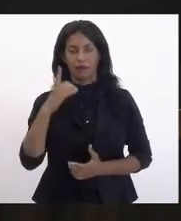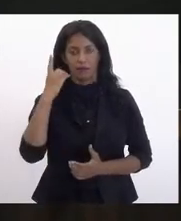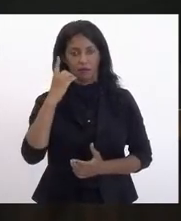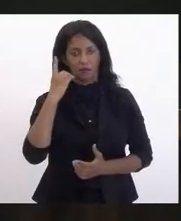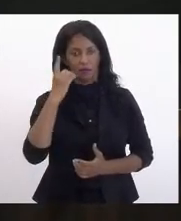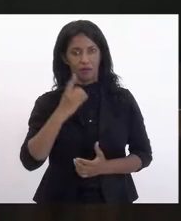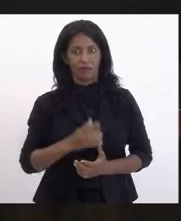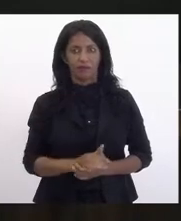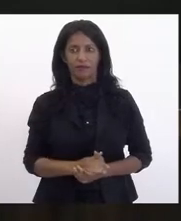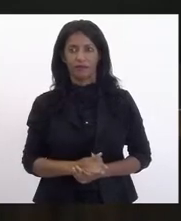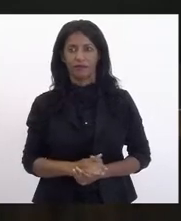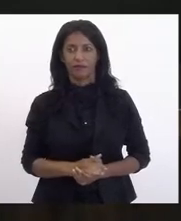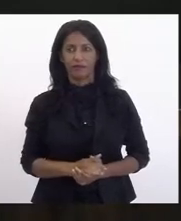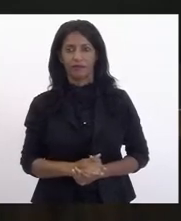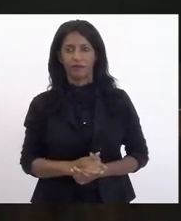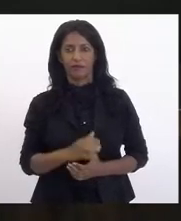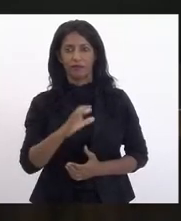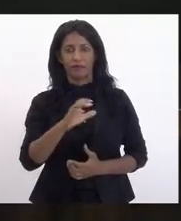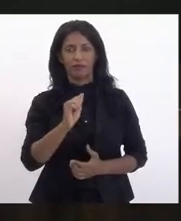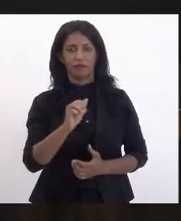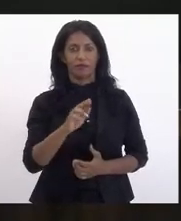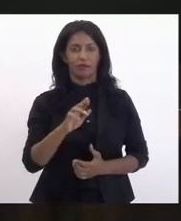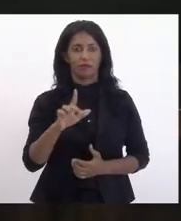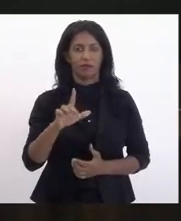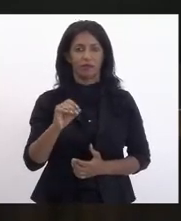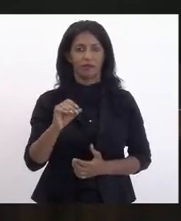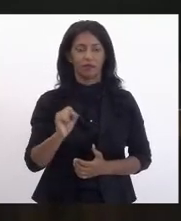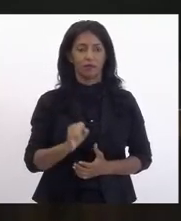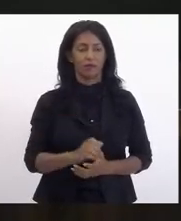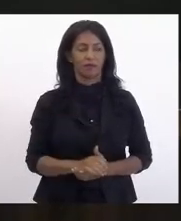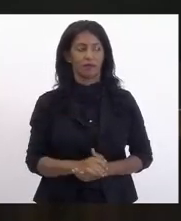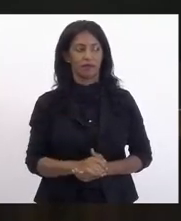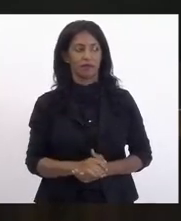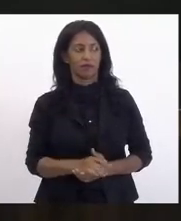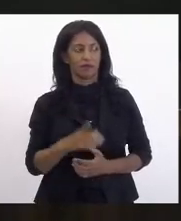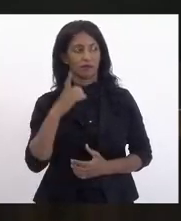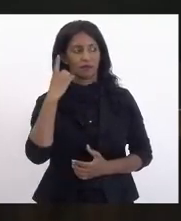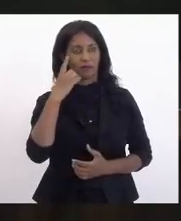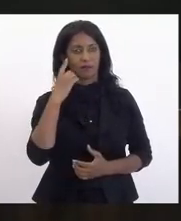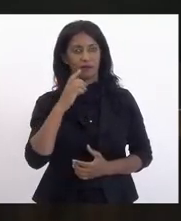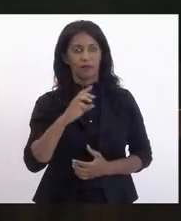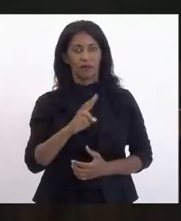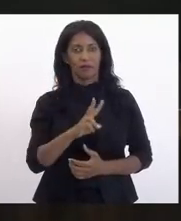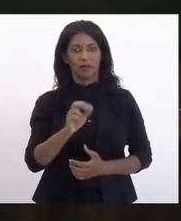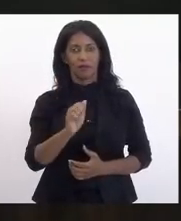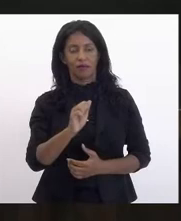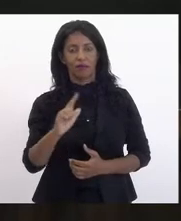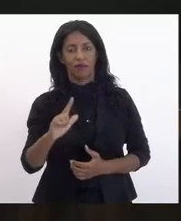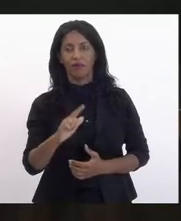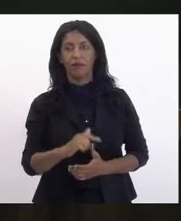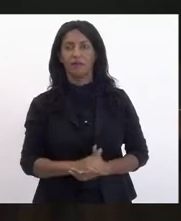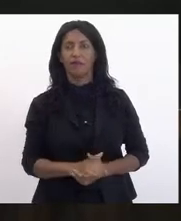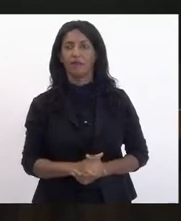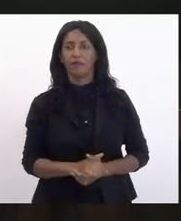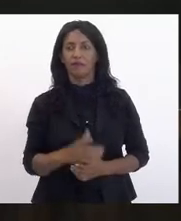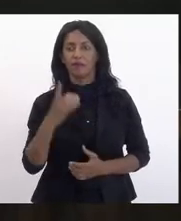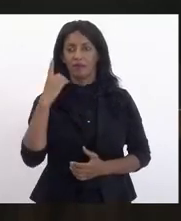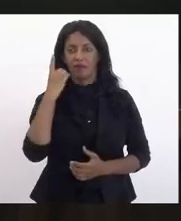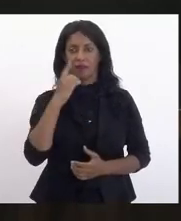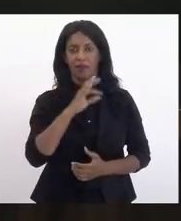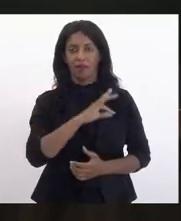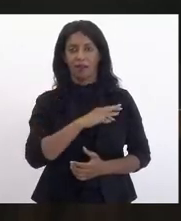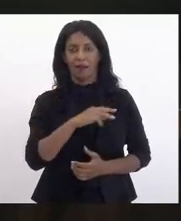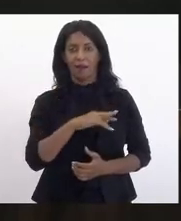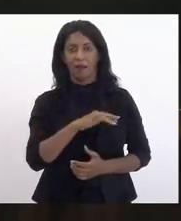deputado Carlos Augusto, o deputado Valdo Ceasa, a deputada Marta